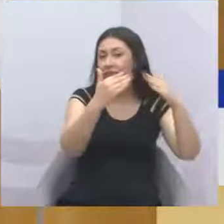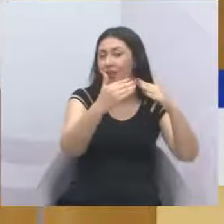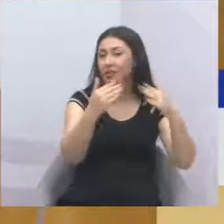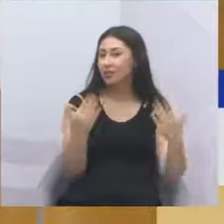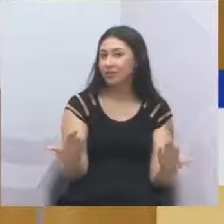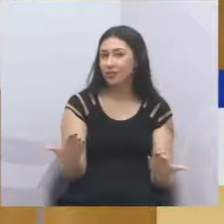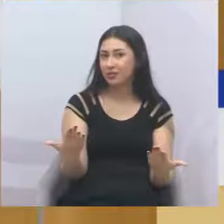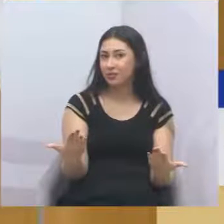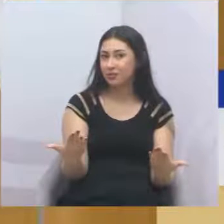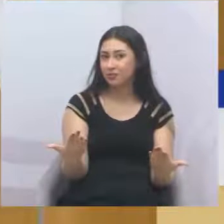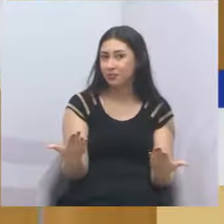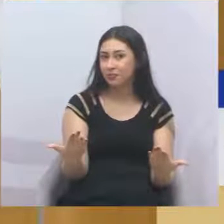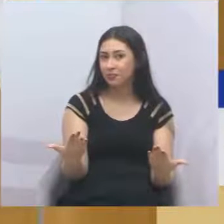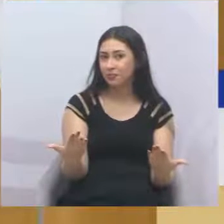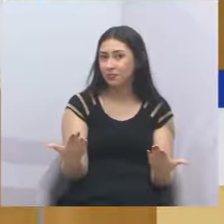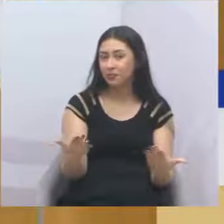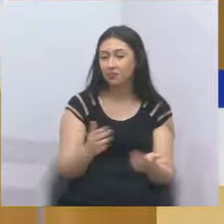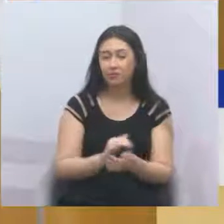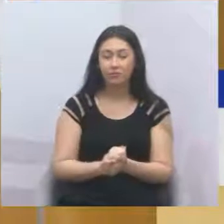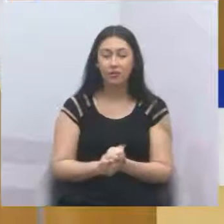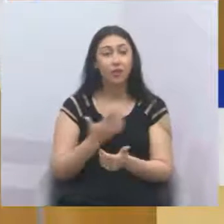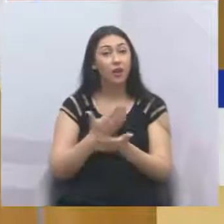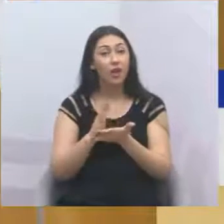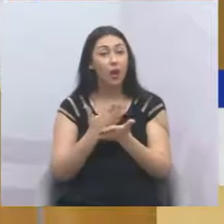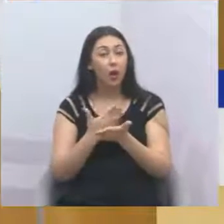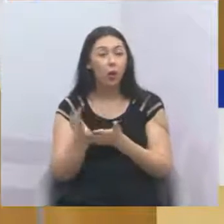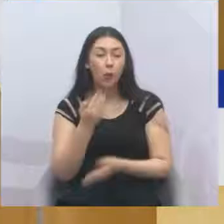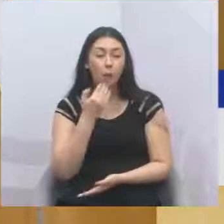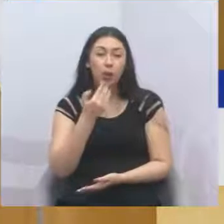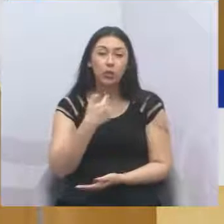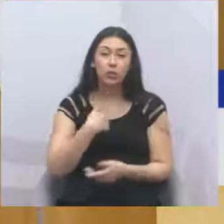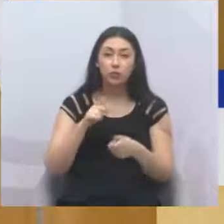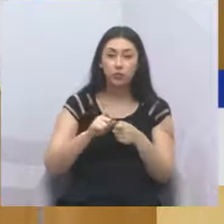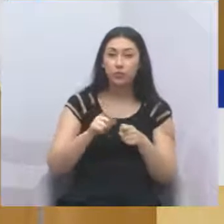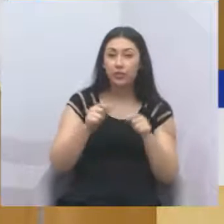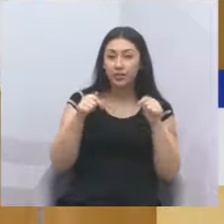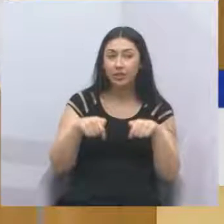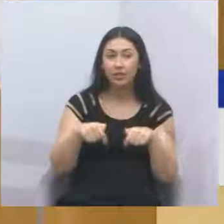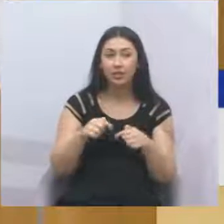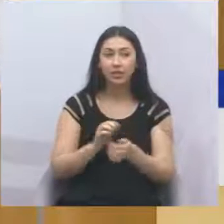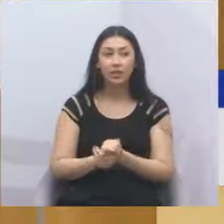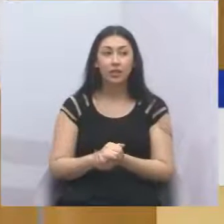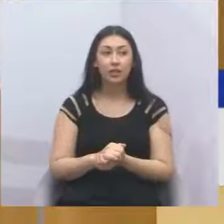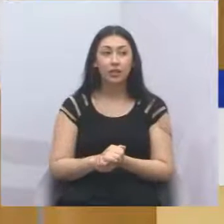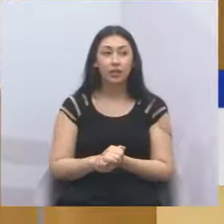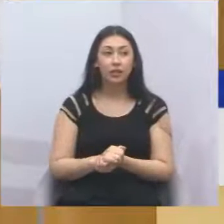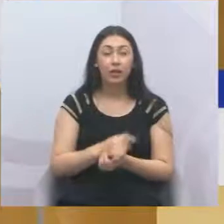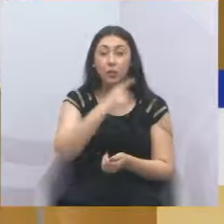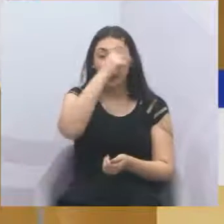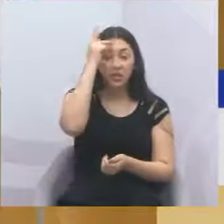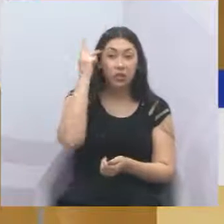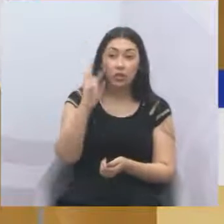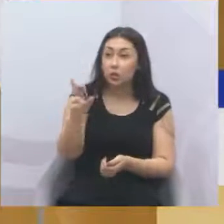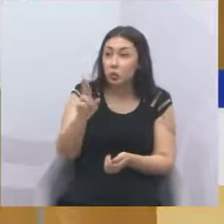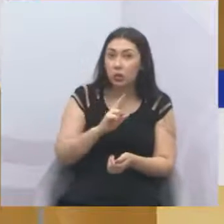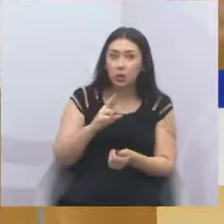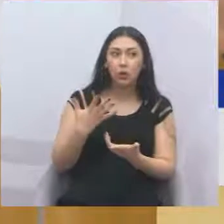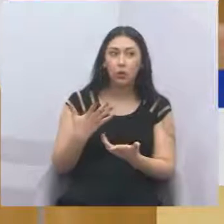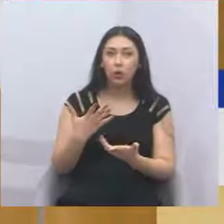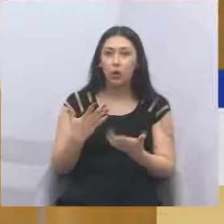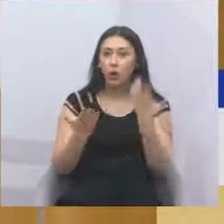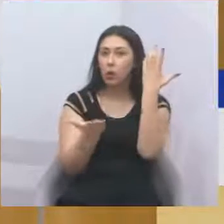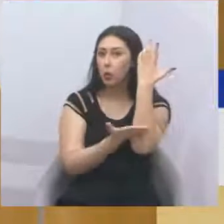imóvel? E alguns pedidos que eu fiz aqui, vieram laudos do meio ambiente, opinando pela